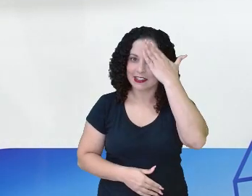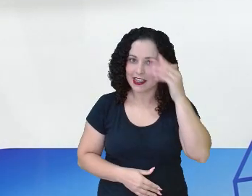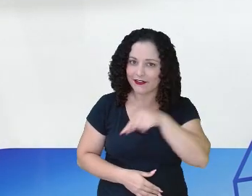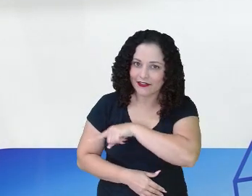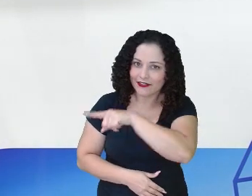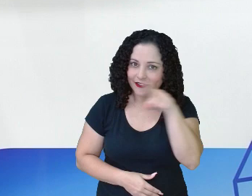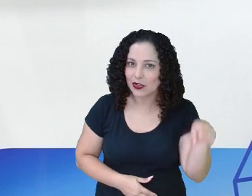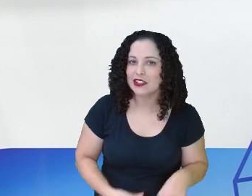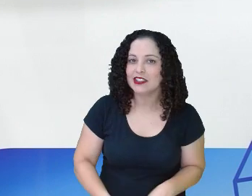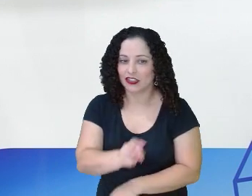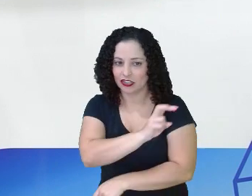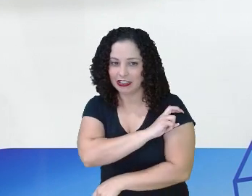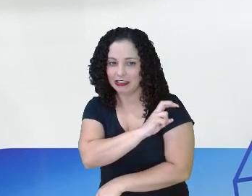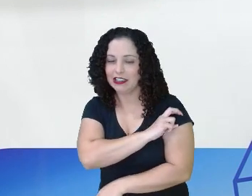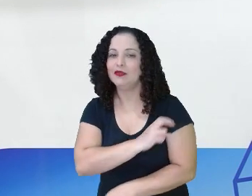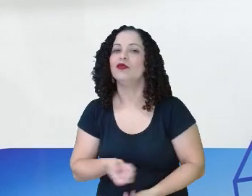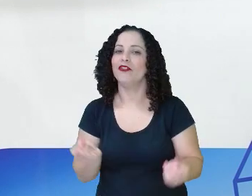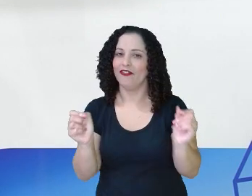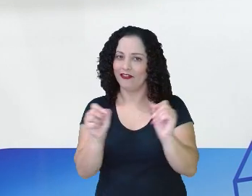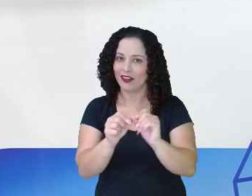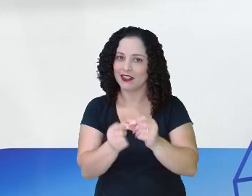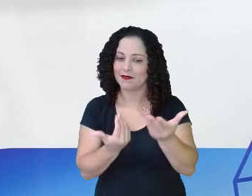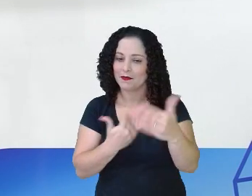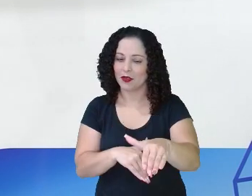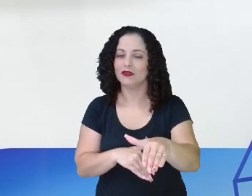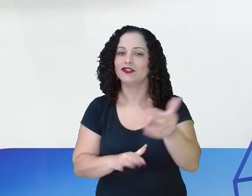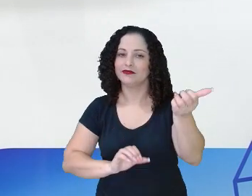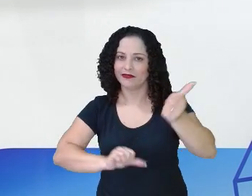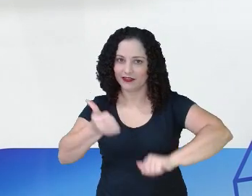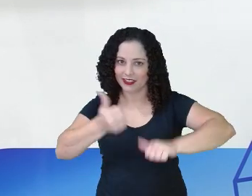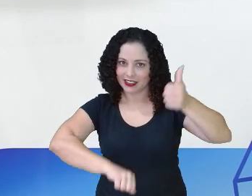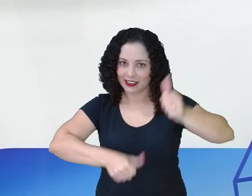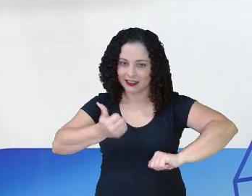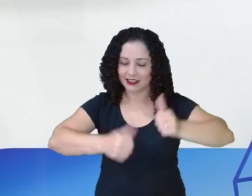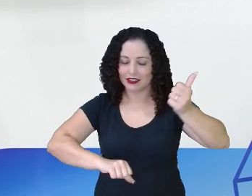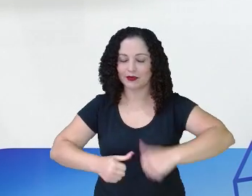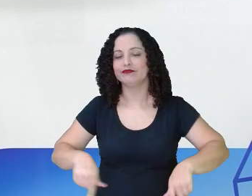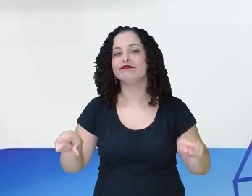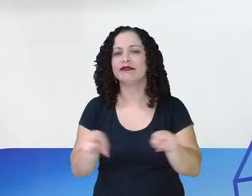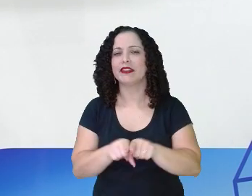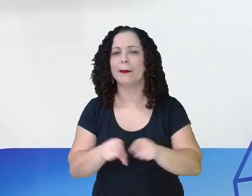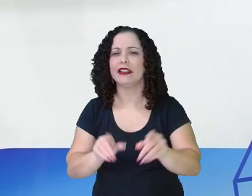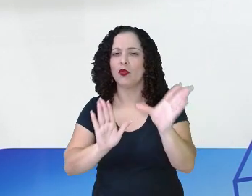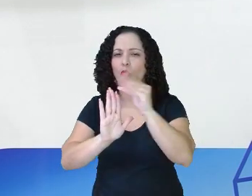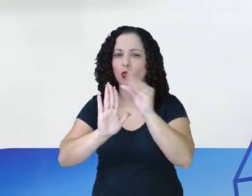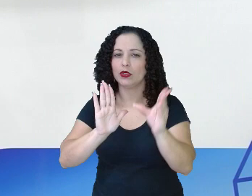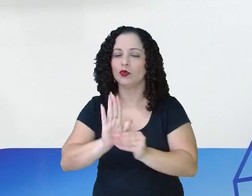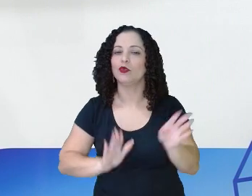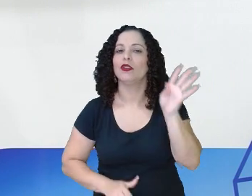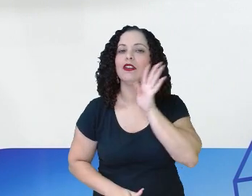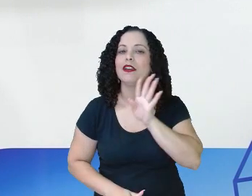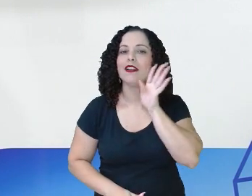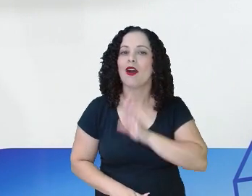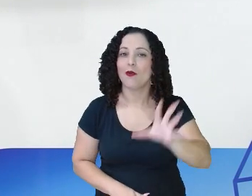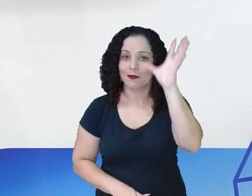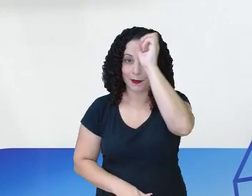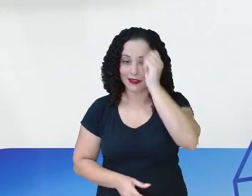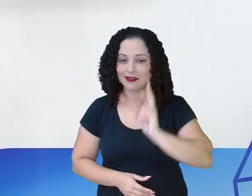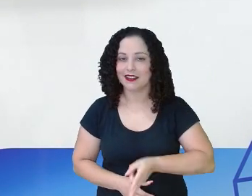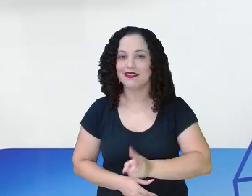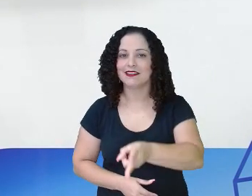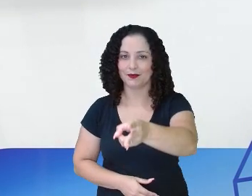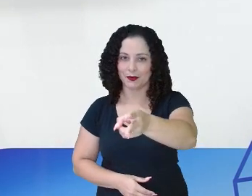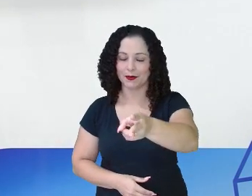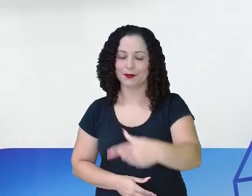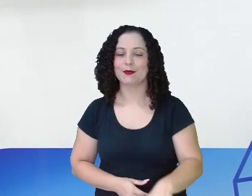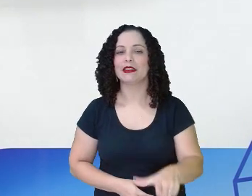ano sempre faz essas provas. Além disso, a gente também tem um material bem interessante, né, que é o Aprender Sempre. Eu